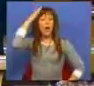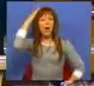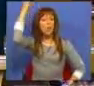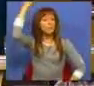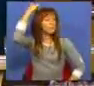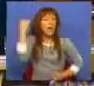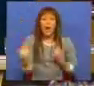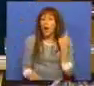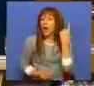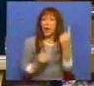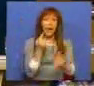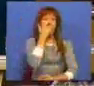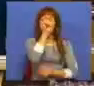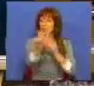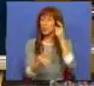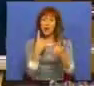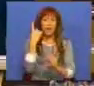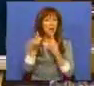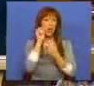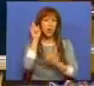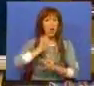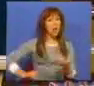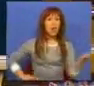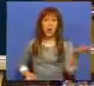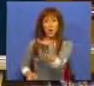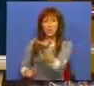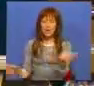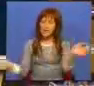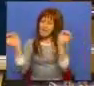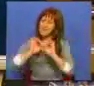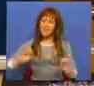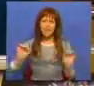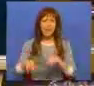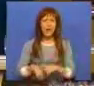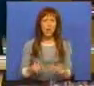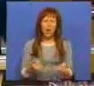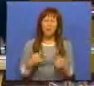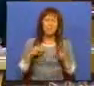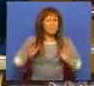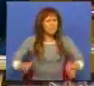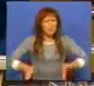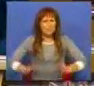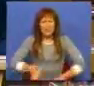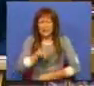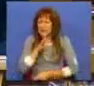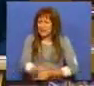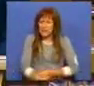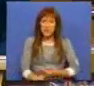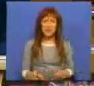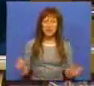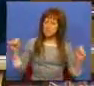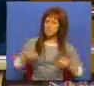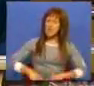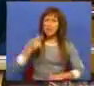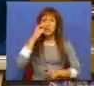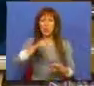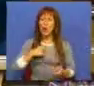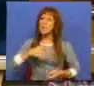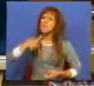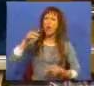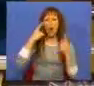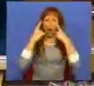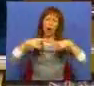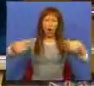consciência de cada um e de cada uma. Ninguém tem que justificar, muito menos expor em